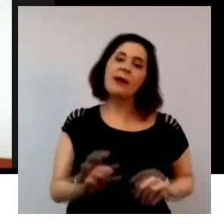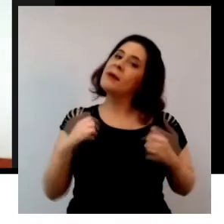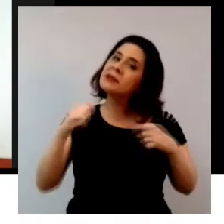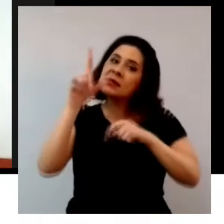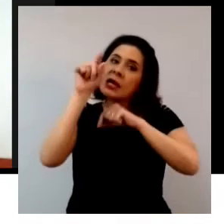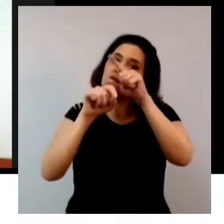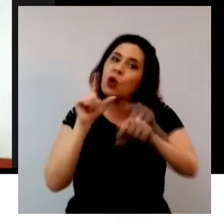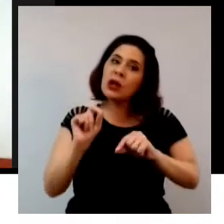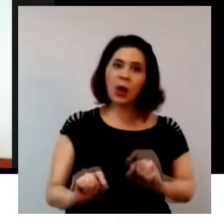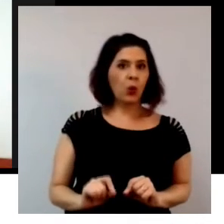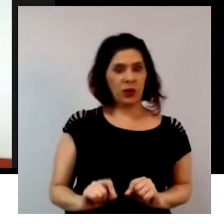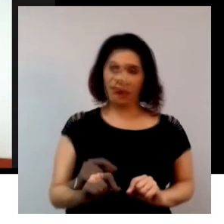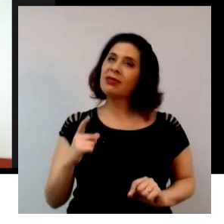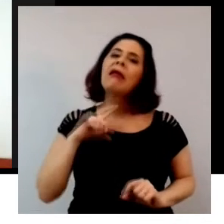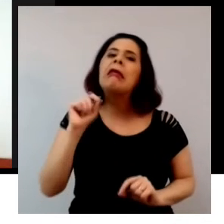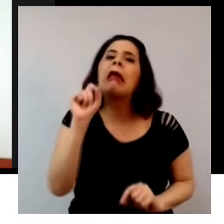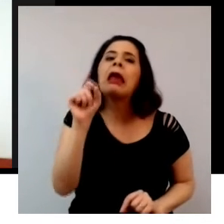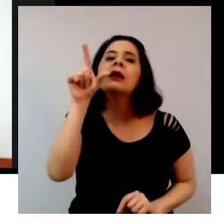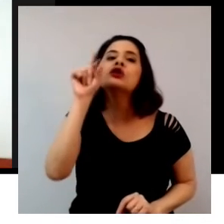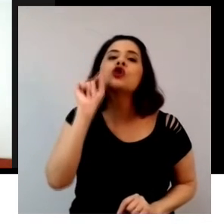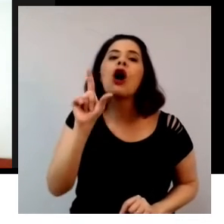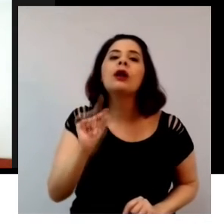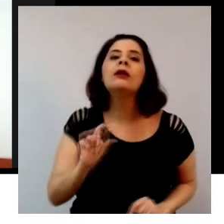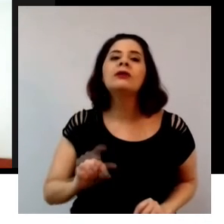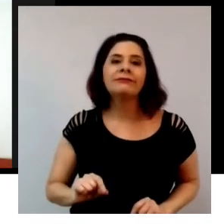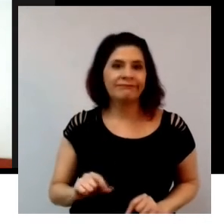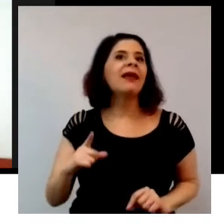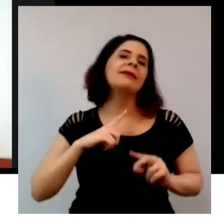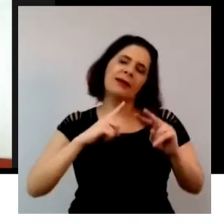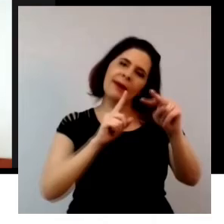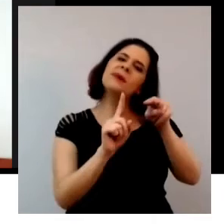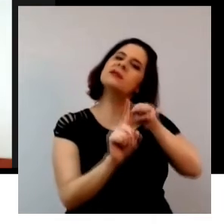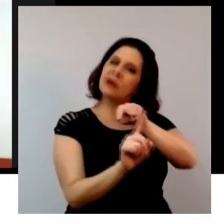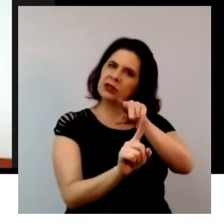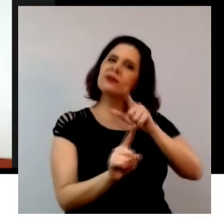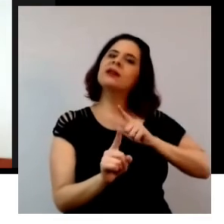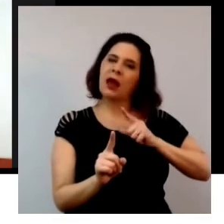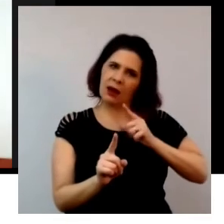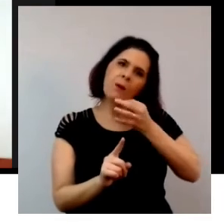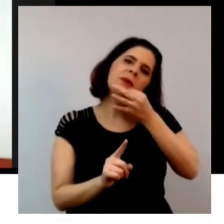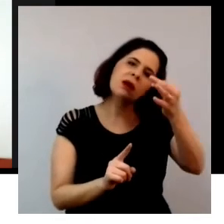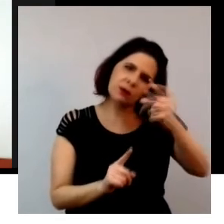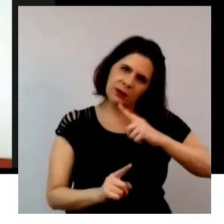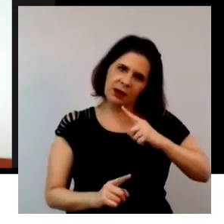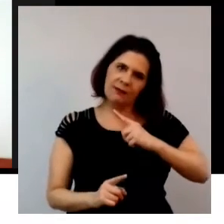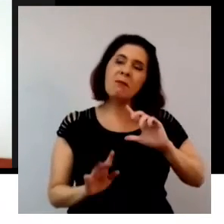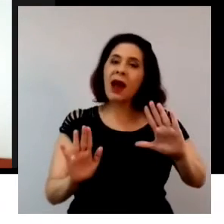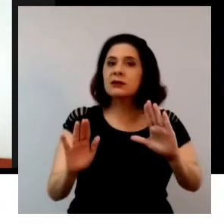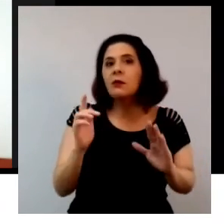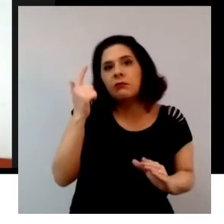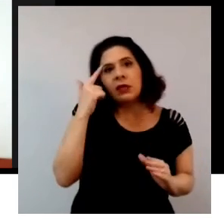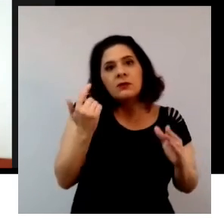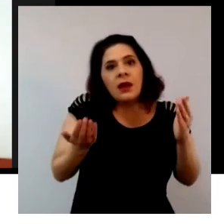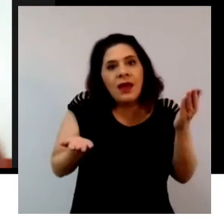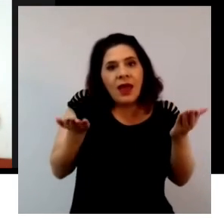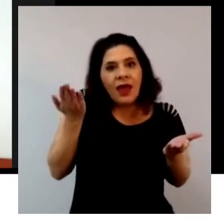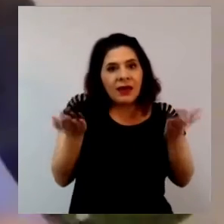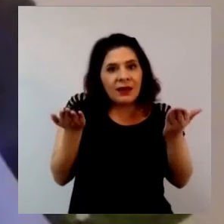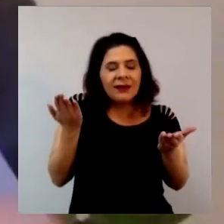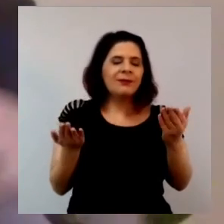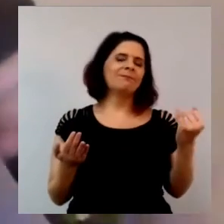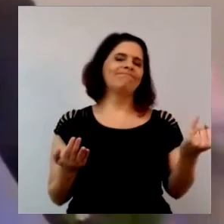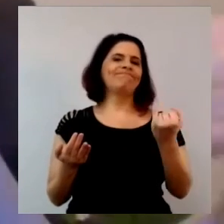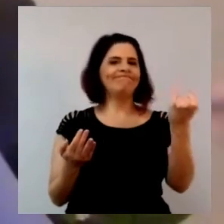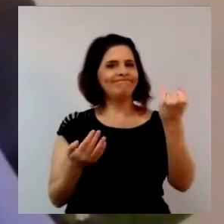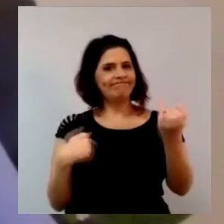para onde você está olhando. Mas o equilíbrio, para mim, ele é chave, né, para voltar ao tema da escuta, de você conseguir